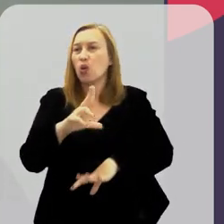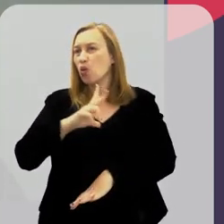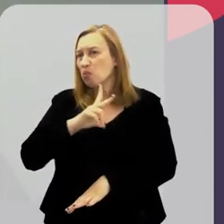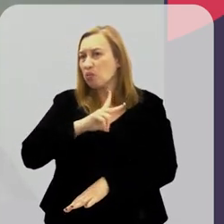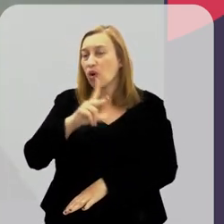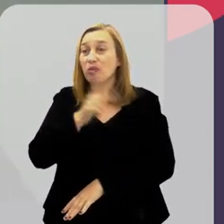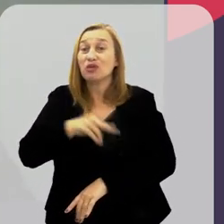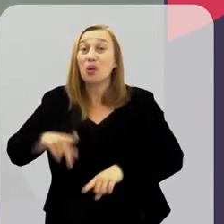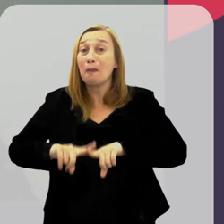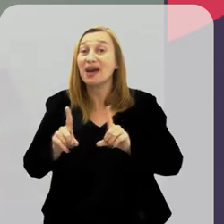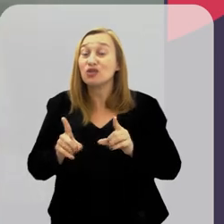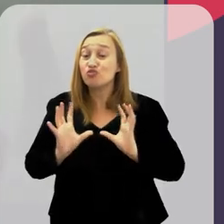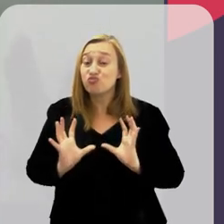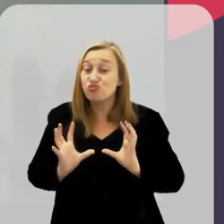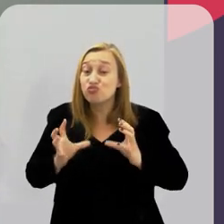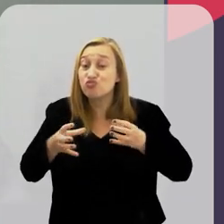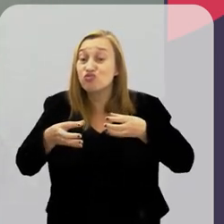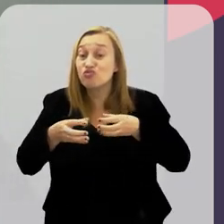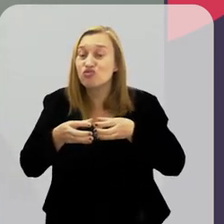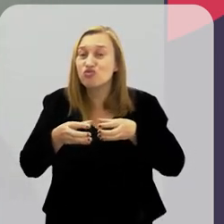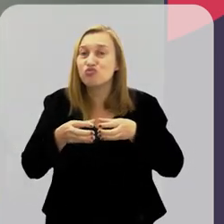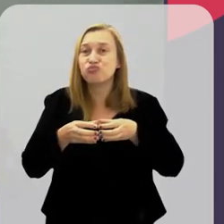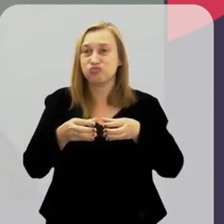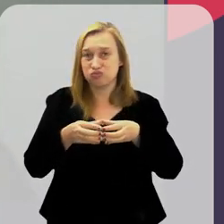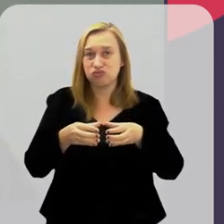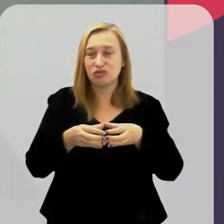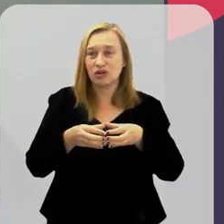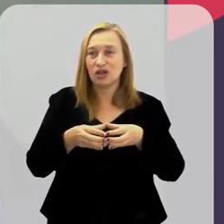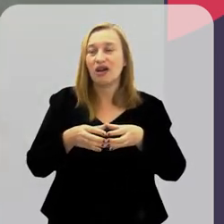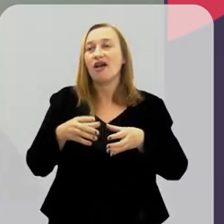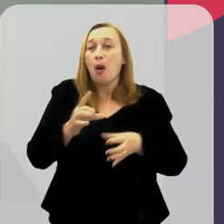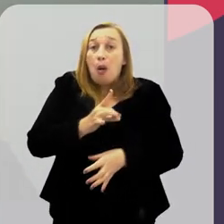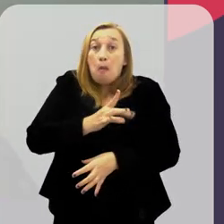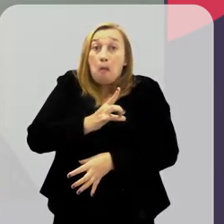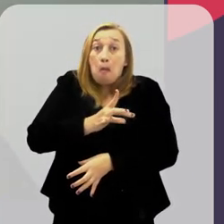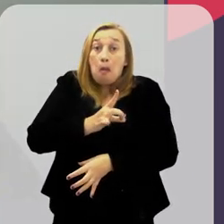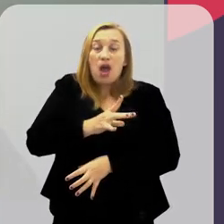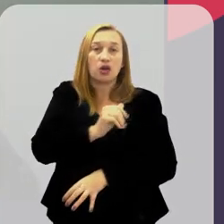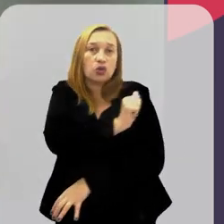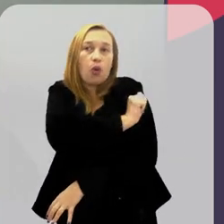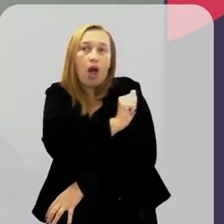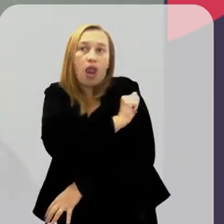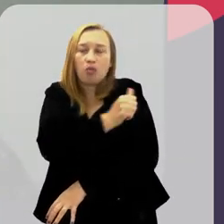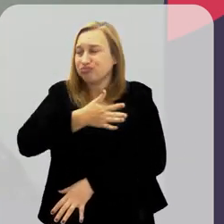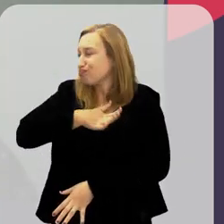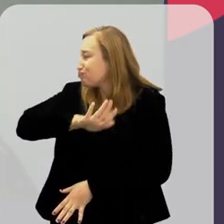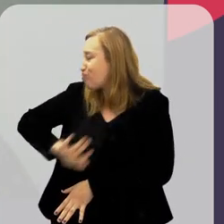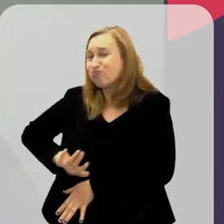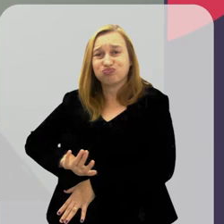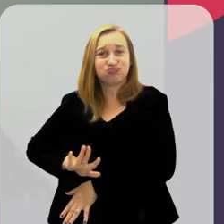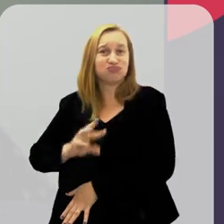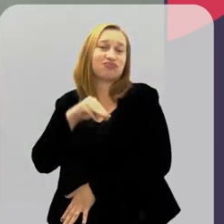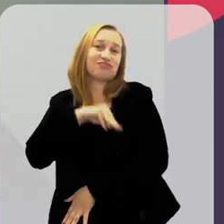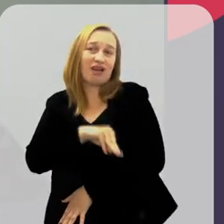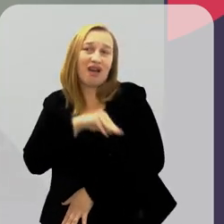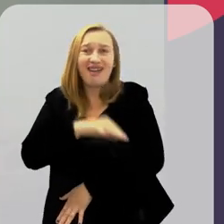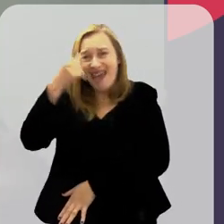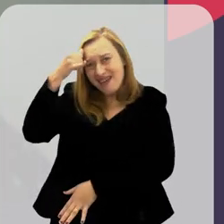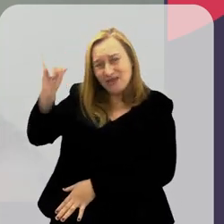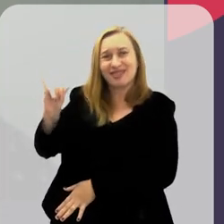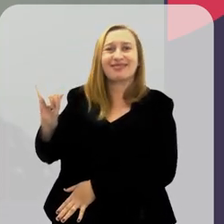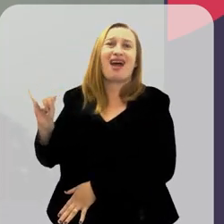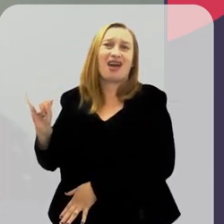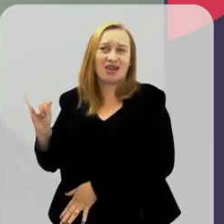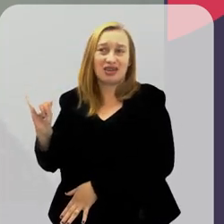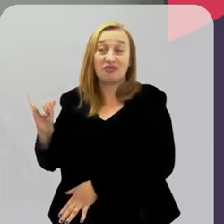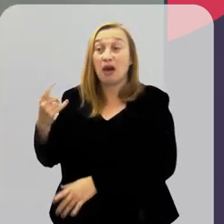professor, mas assim, esse conjunto, né, faz com que o aluno tenha medo da matemática, ele tenha aversão à matemática e evite, isso